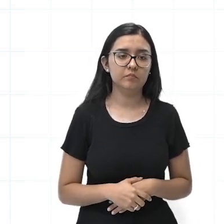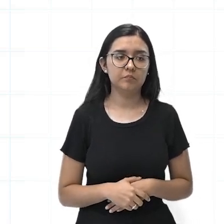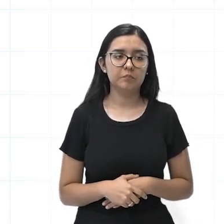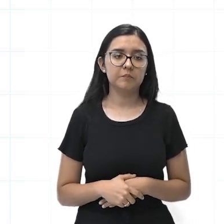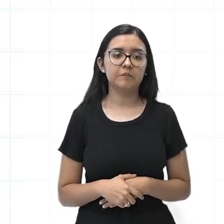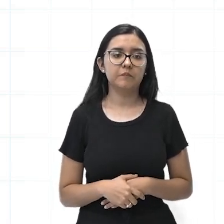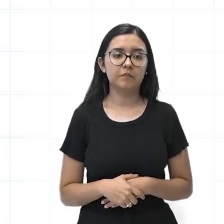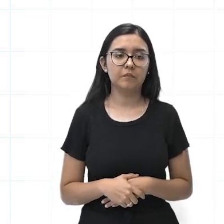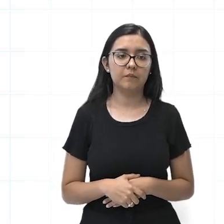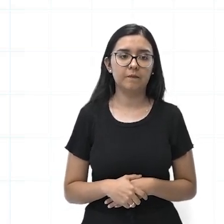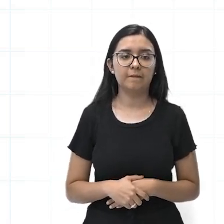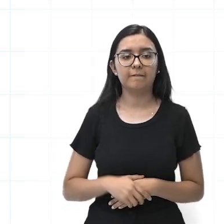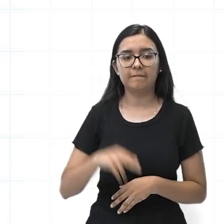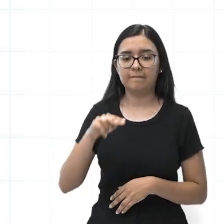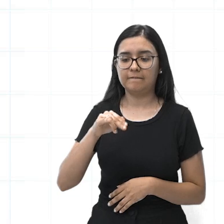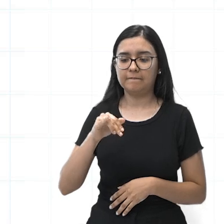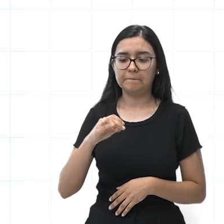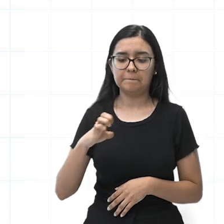ok?